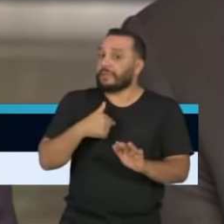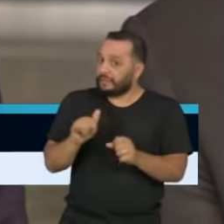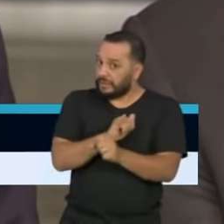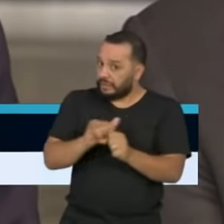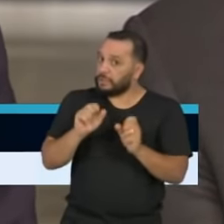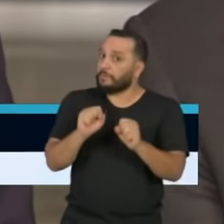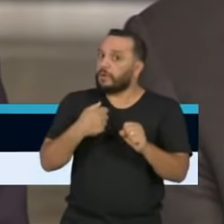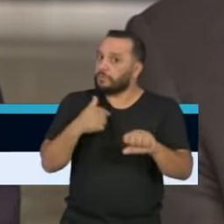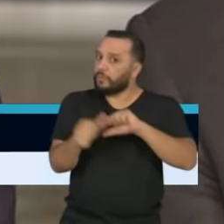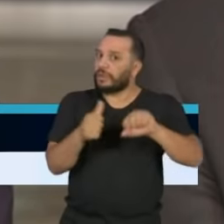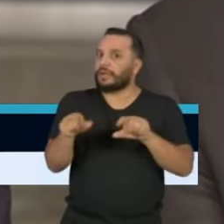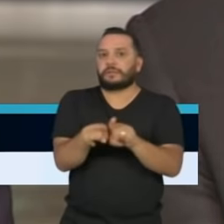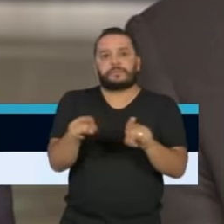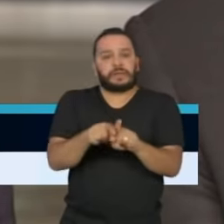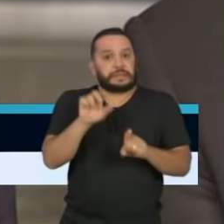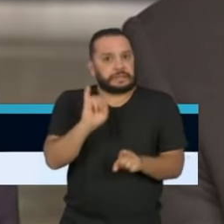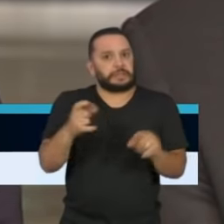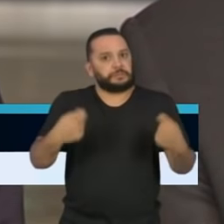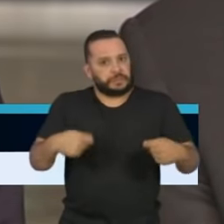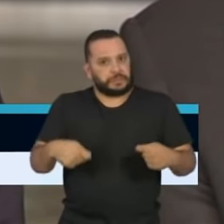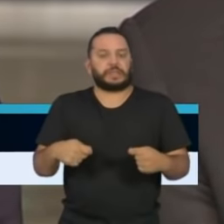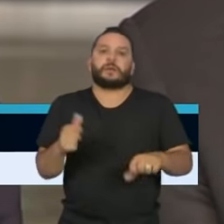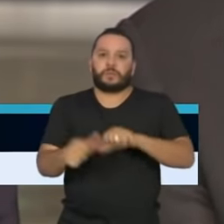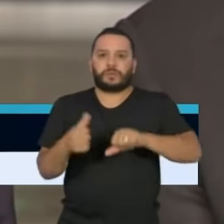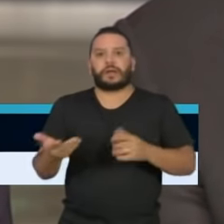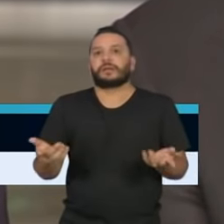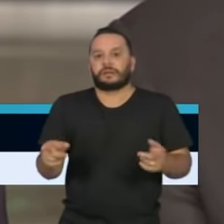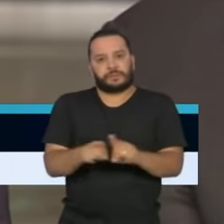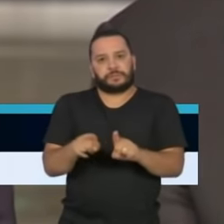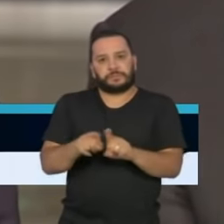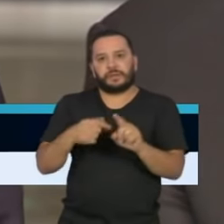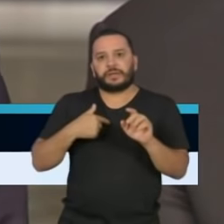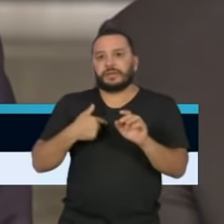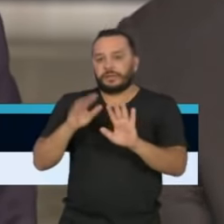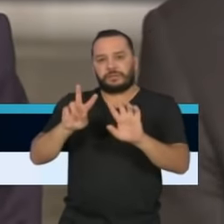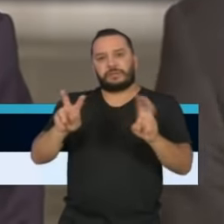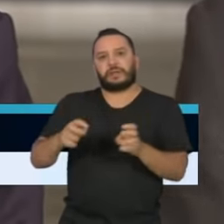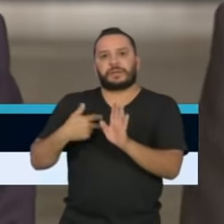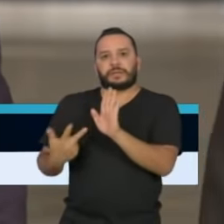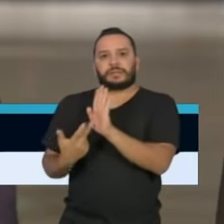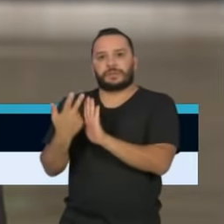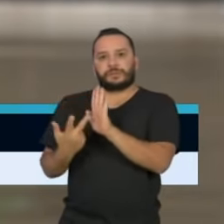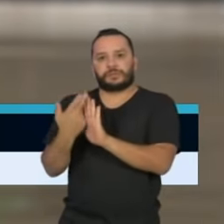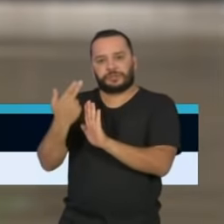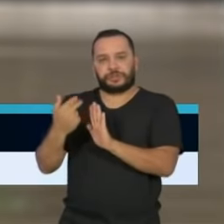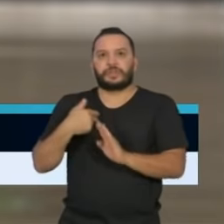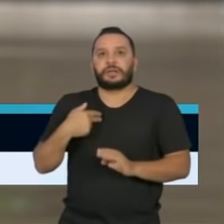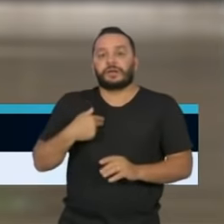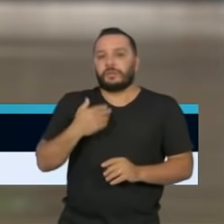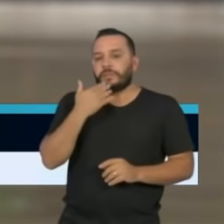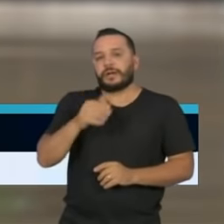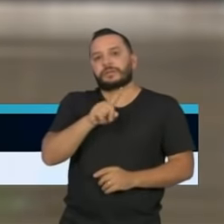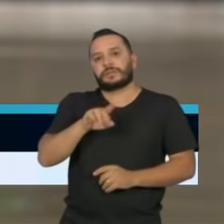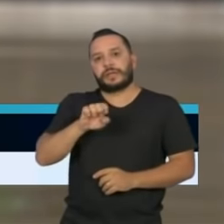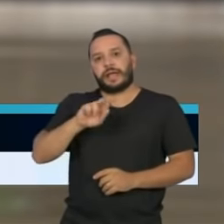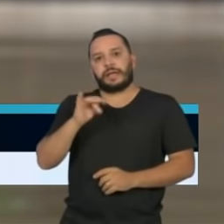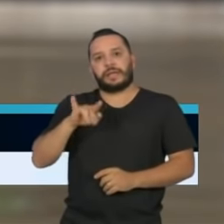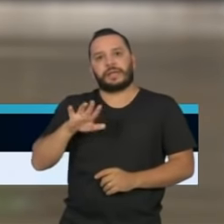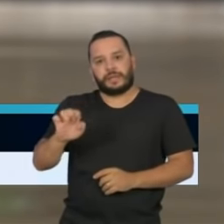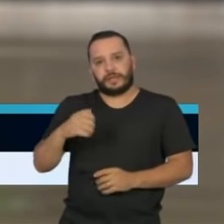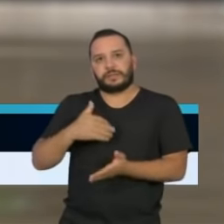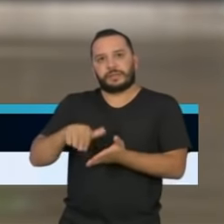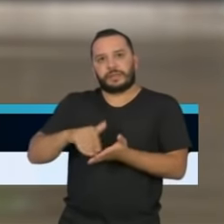poderá ser revista se necessário for. Em relação às cirurgias eletivas, eu peço ao Zé Henrique Guerra, secretário de Saúde, que